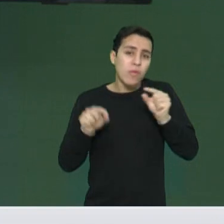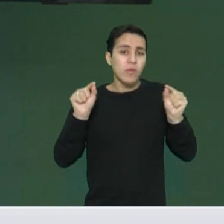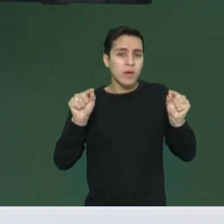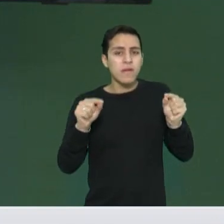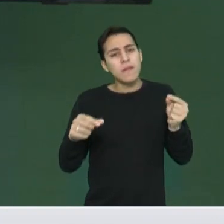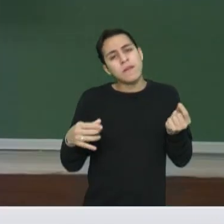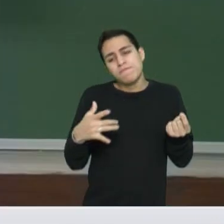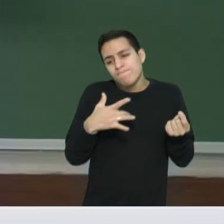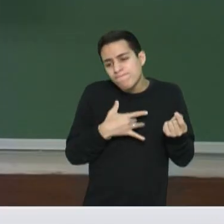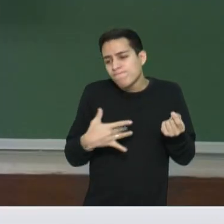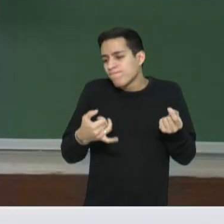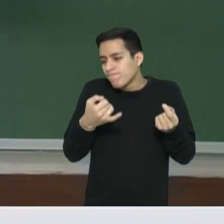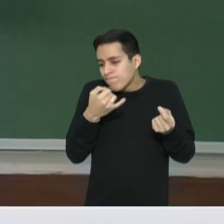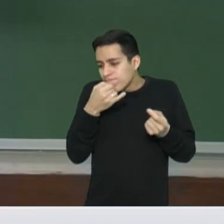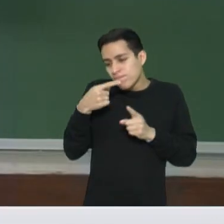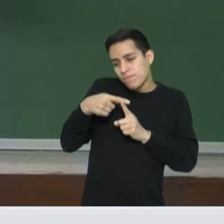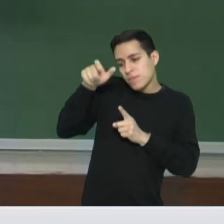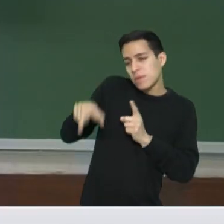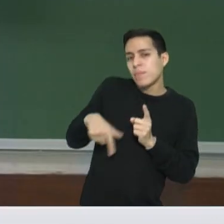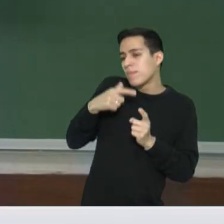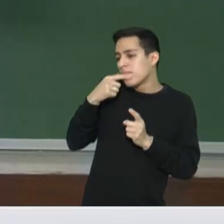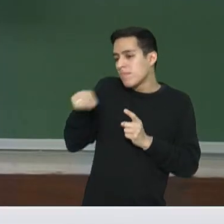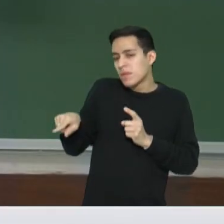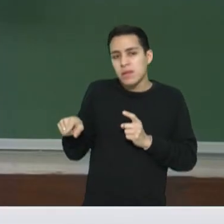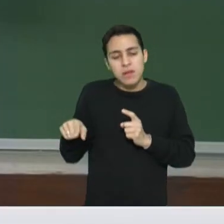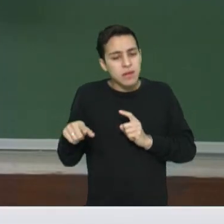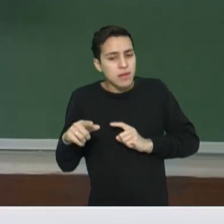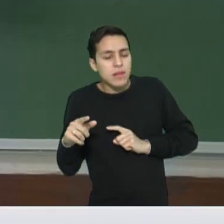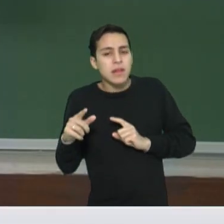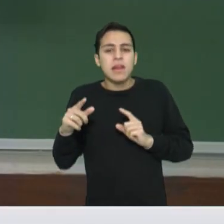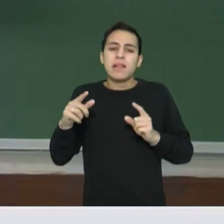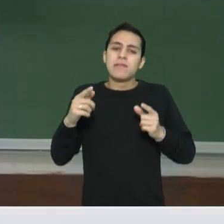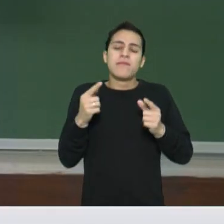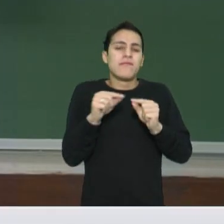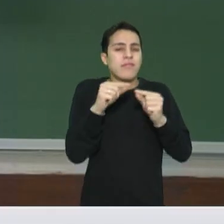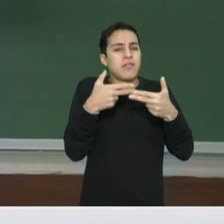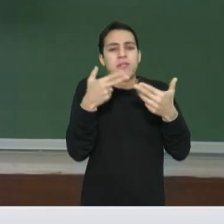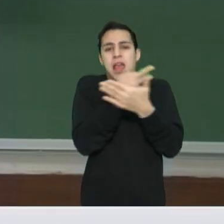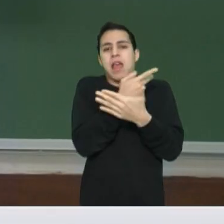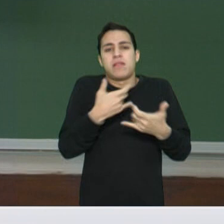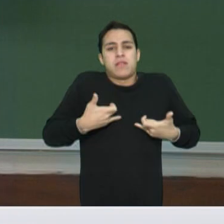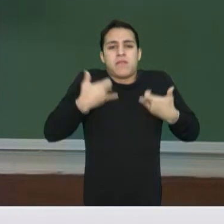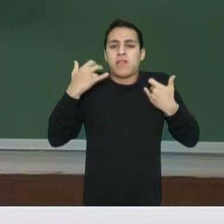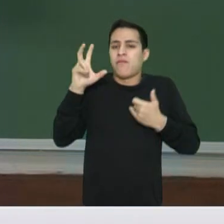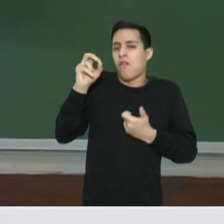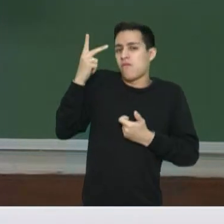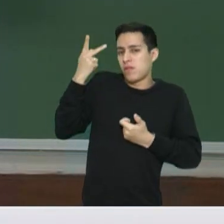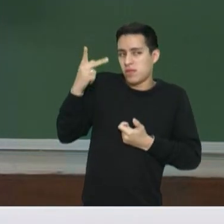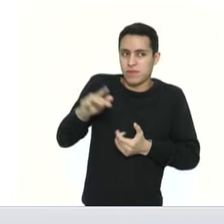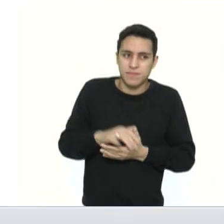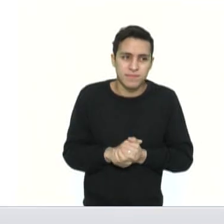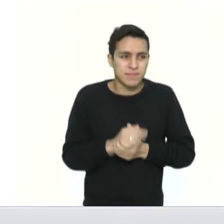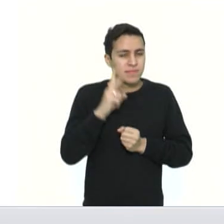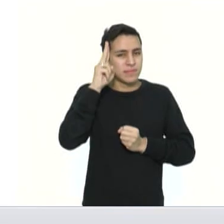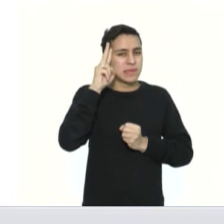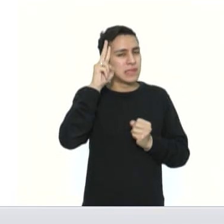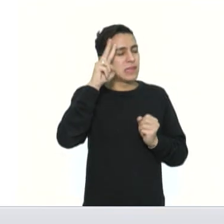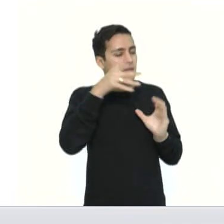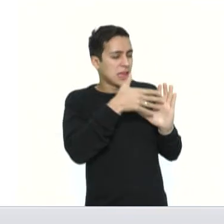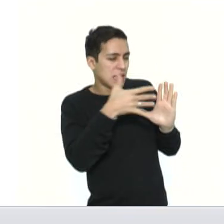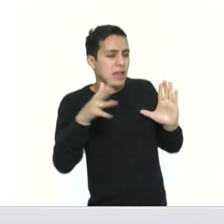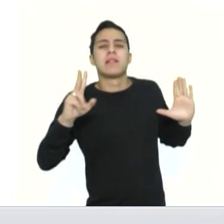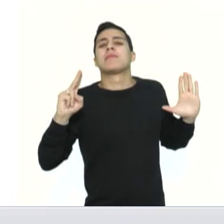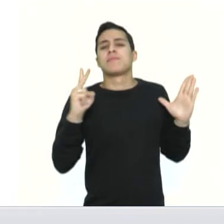muito chateado com o Punk porque ele aprontou no aniversário da avó? Né? Vocês lembram disso? Então lembram lá da história, o